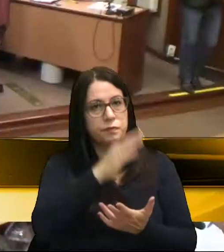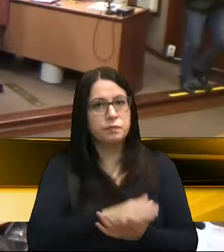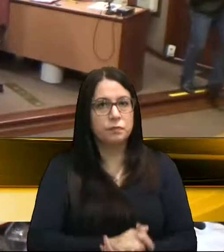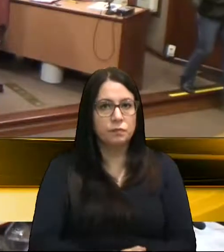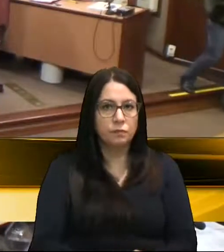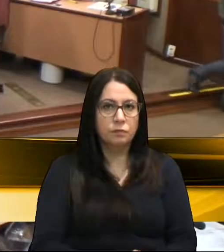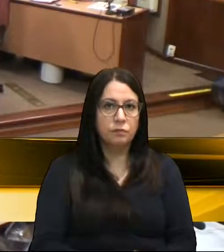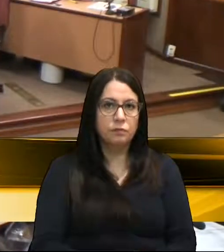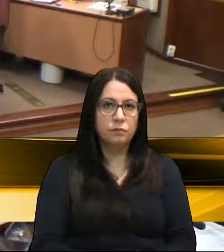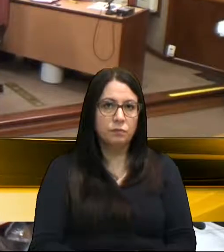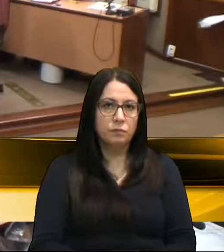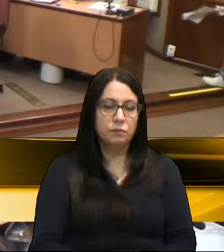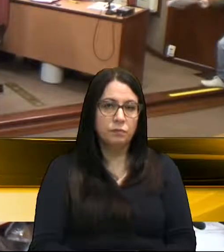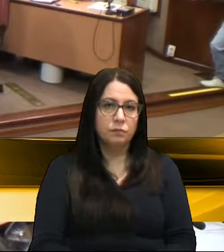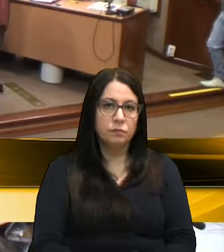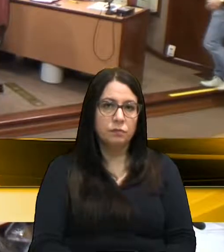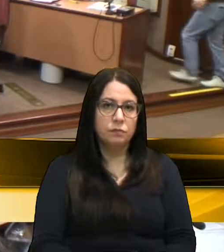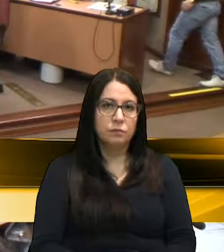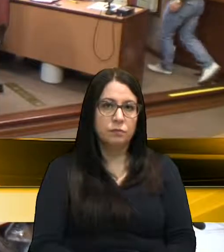Toigo.